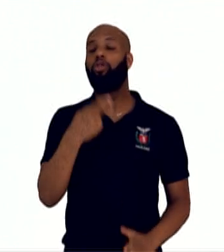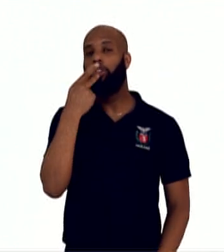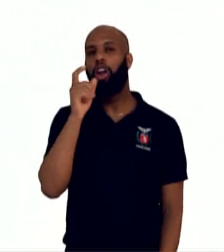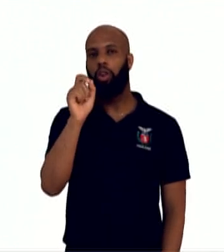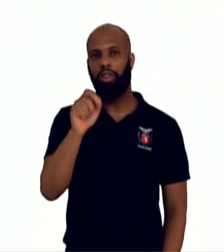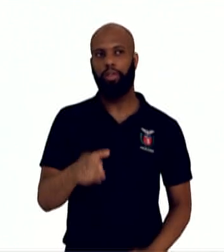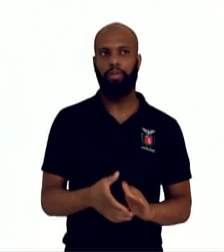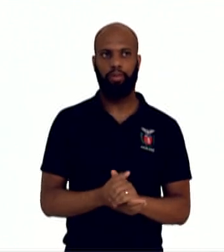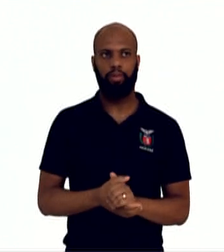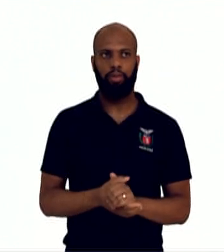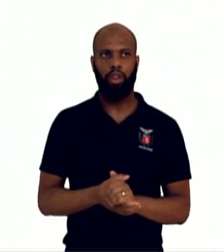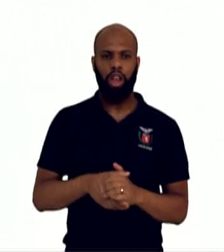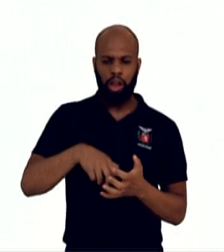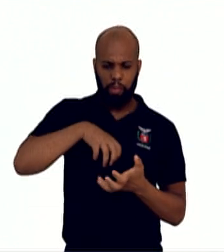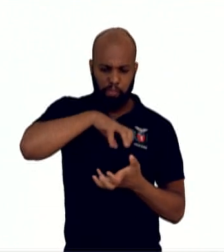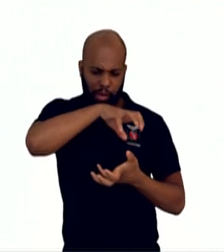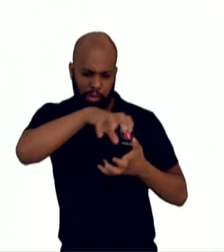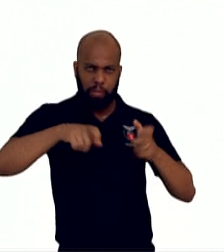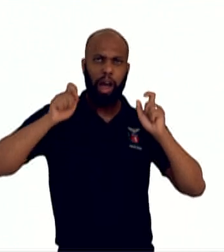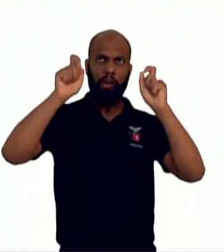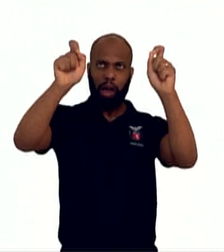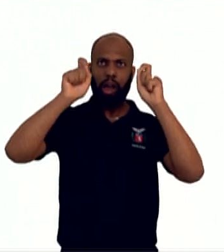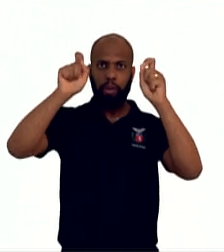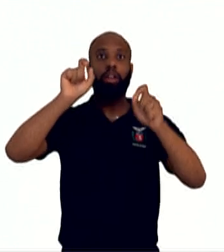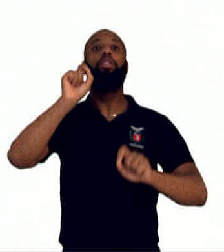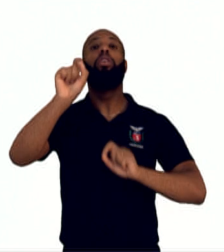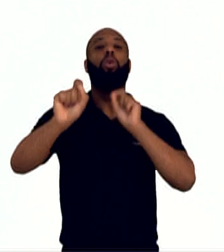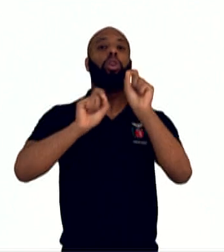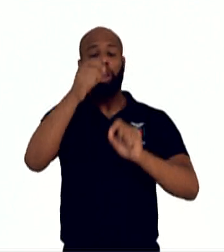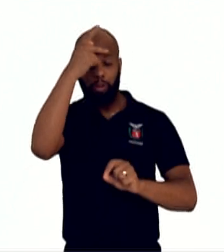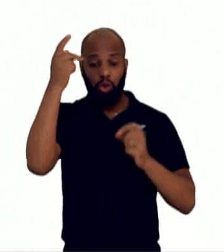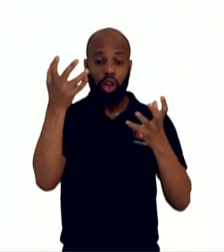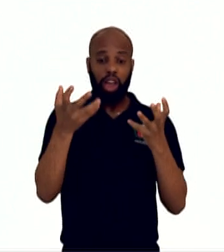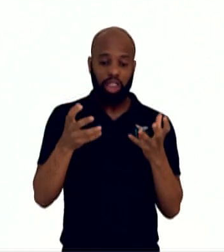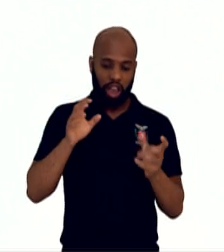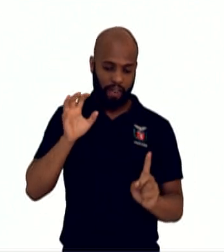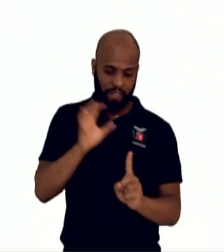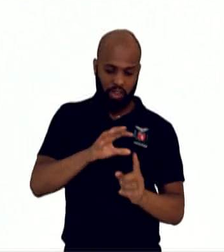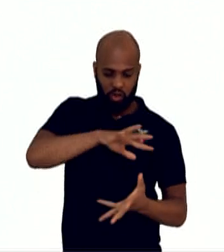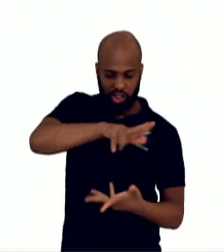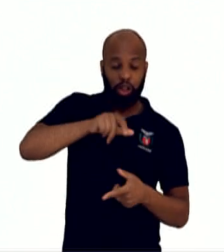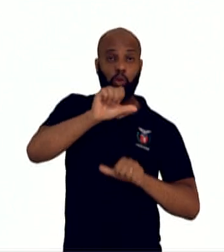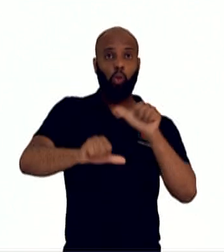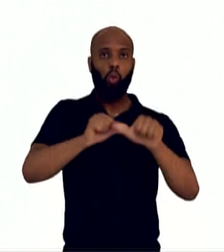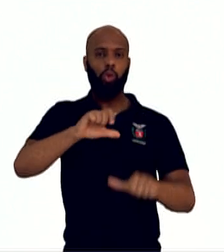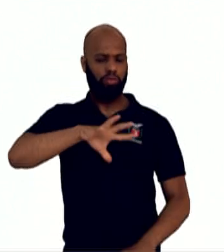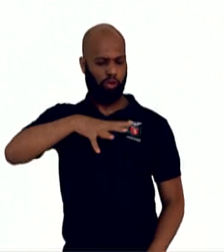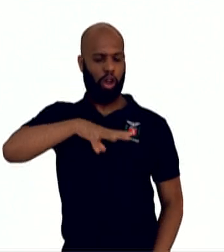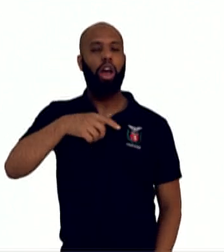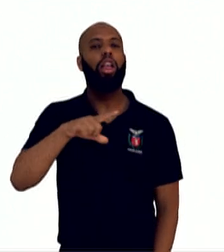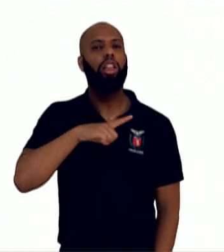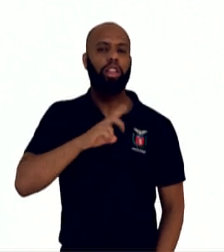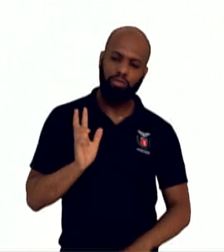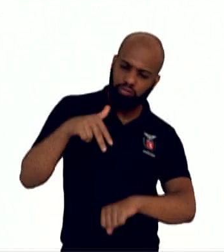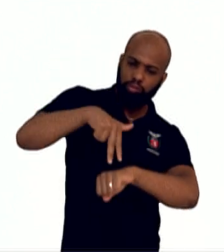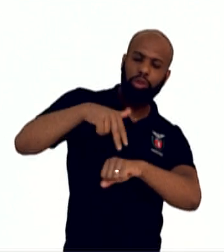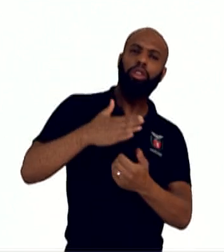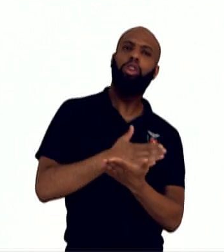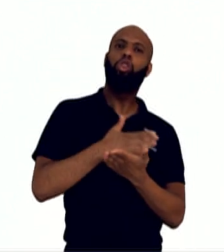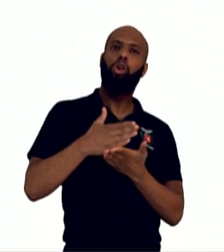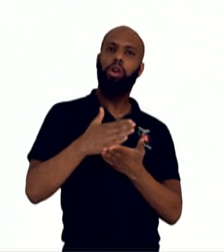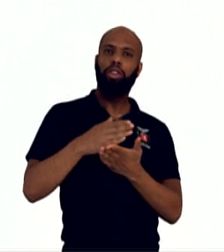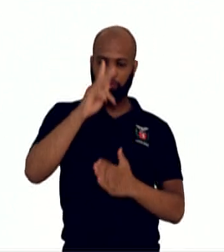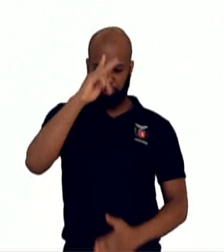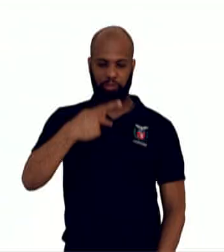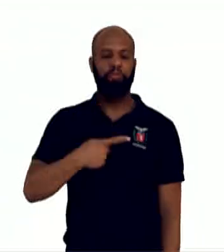ó, revolucionário é todo aquele que quer mudar o mundo e tem a coragem de começar por